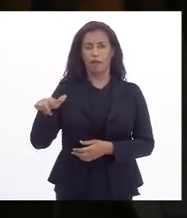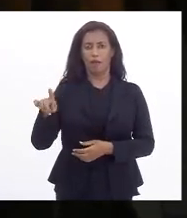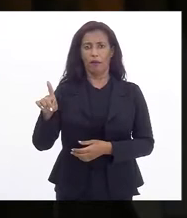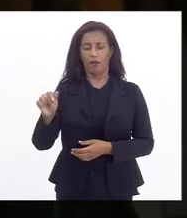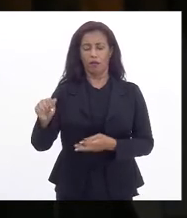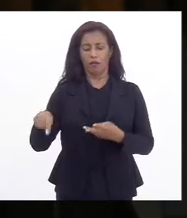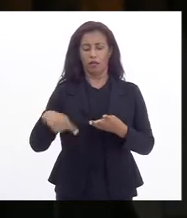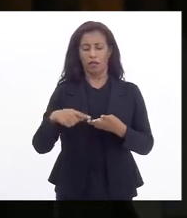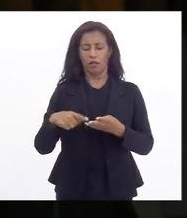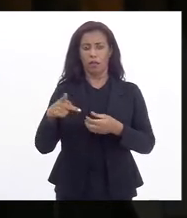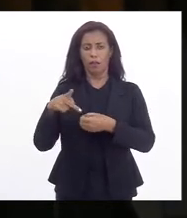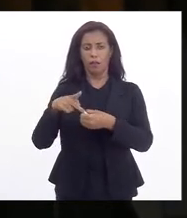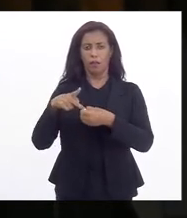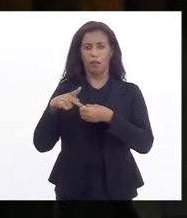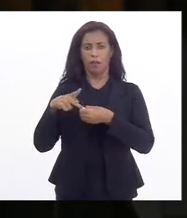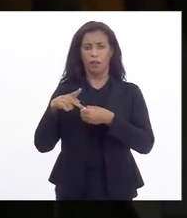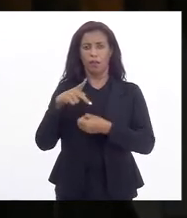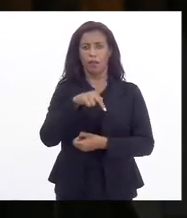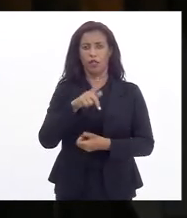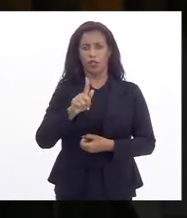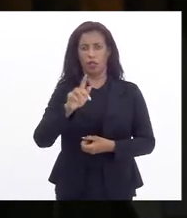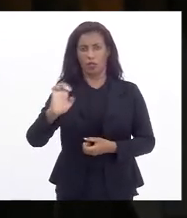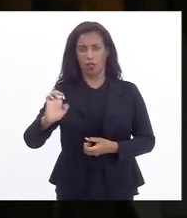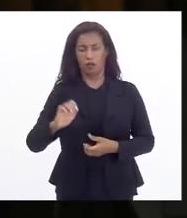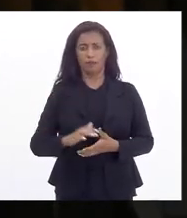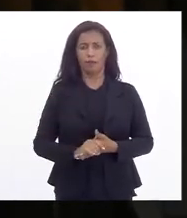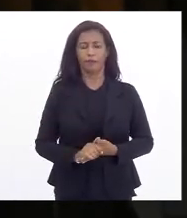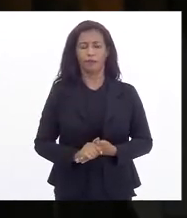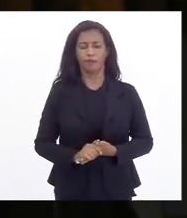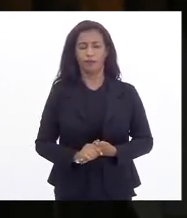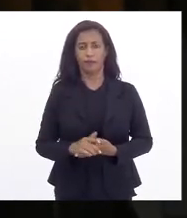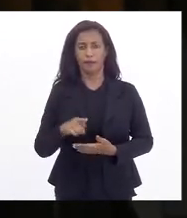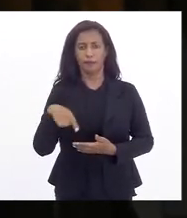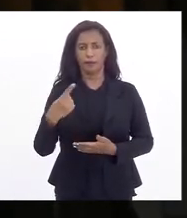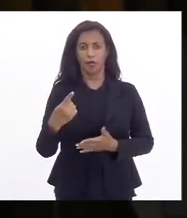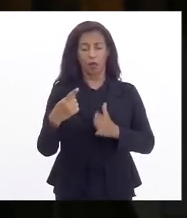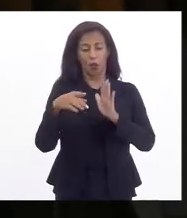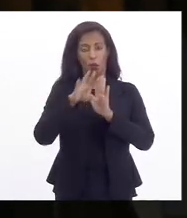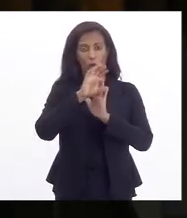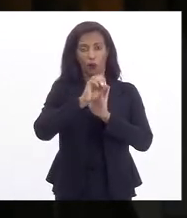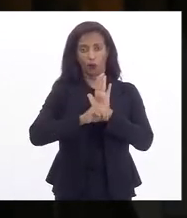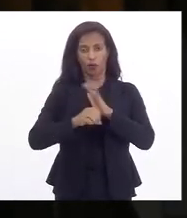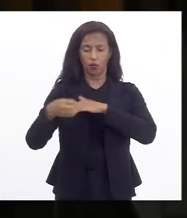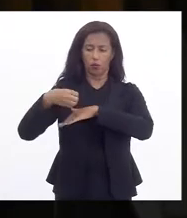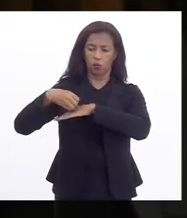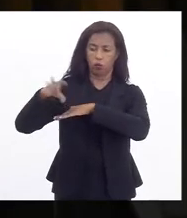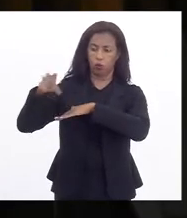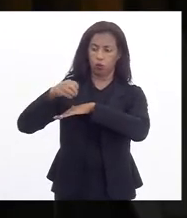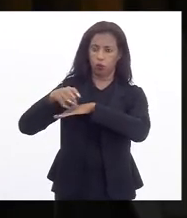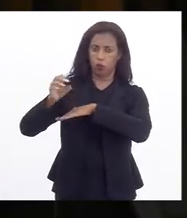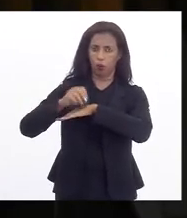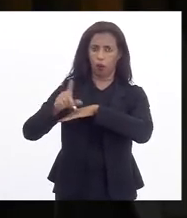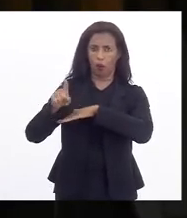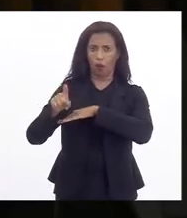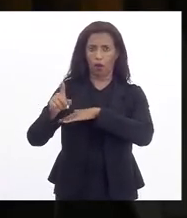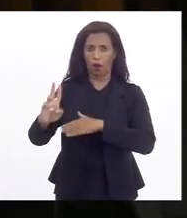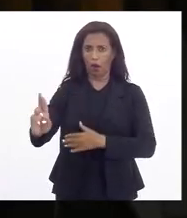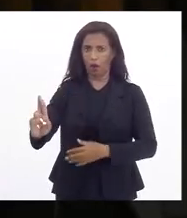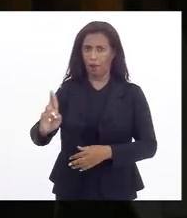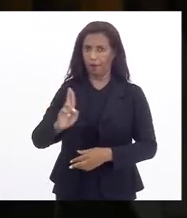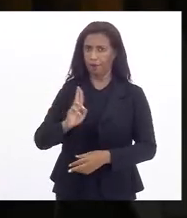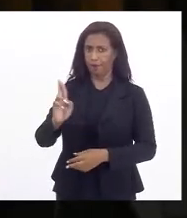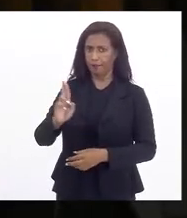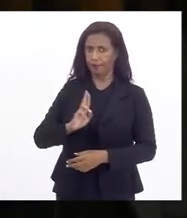a procuradoria-geral do Estado esses ofícios eram respondidos